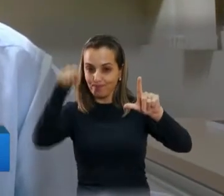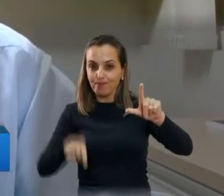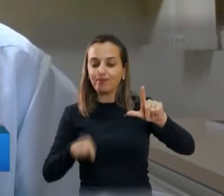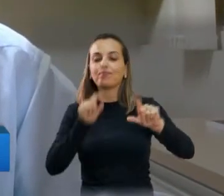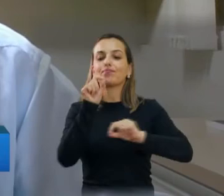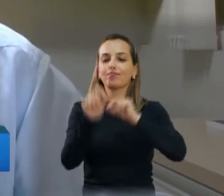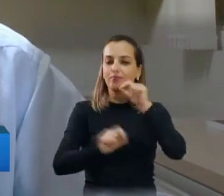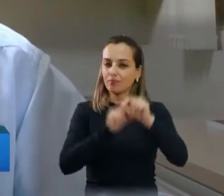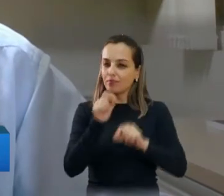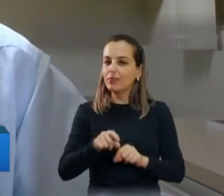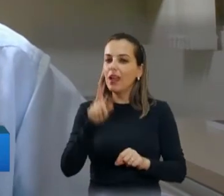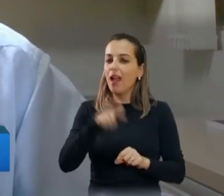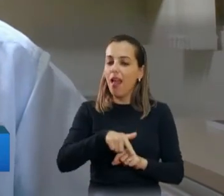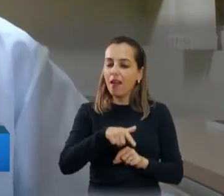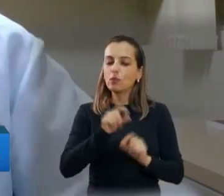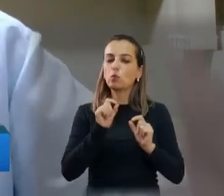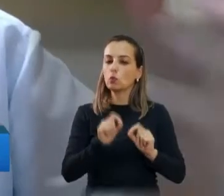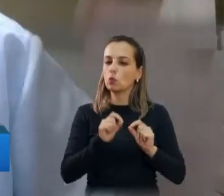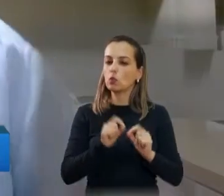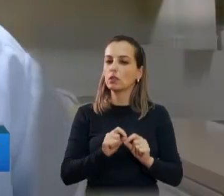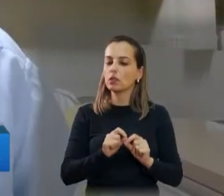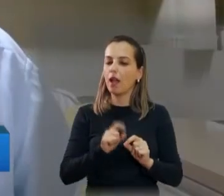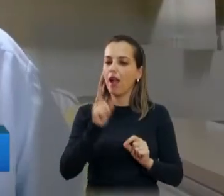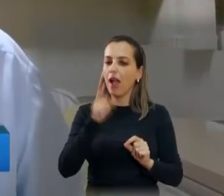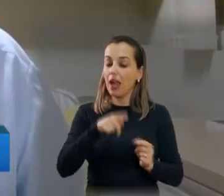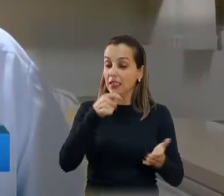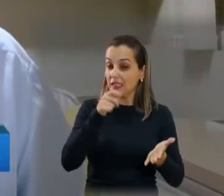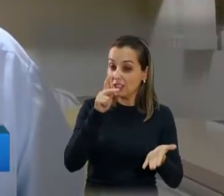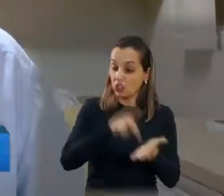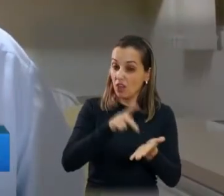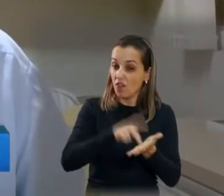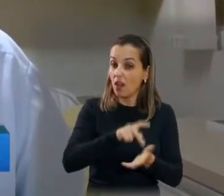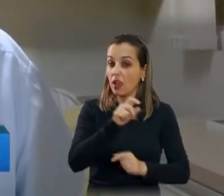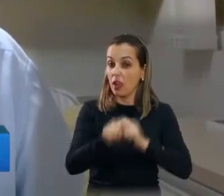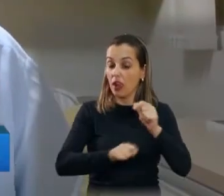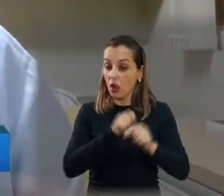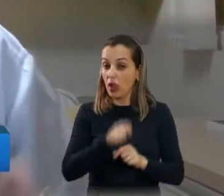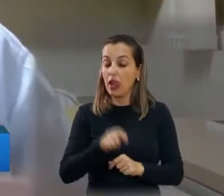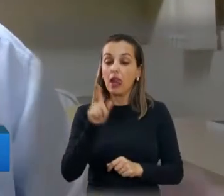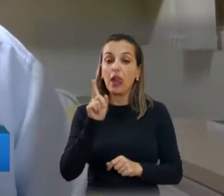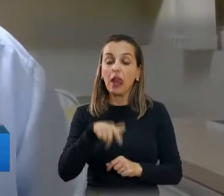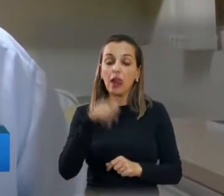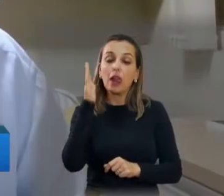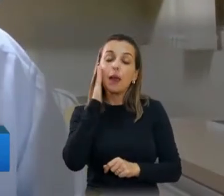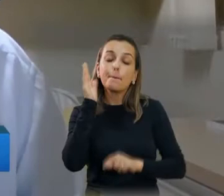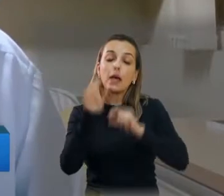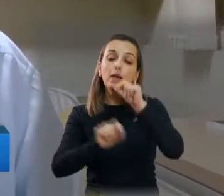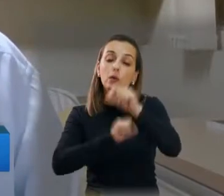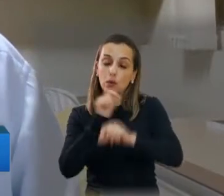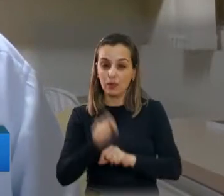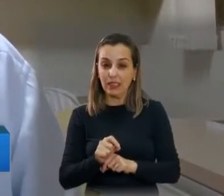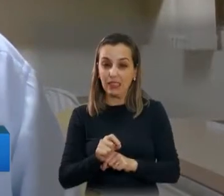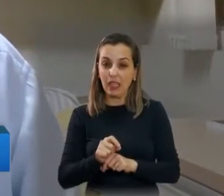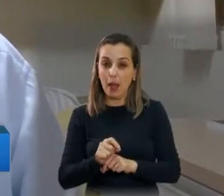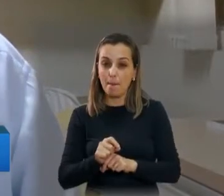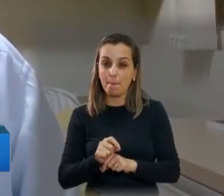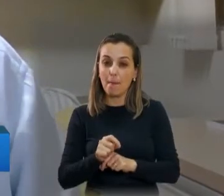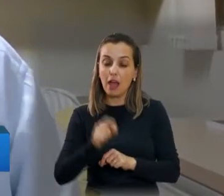na entrada de demandas, objetivamente aferível, não vem chegando tudo que deveria